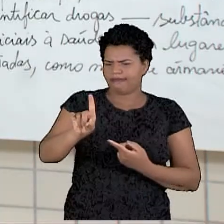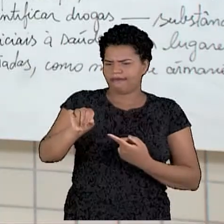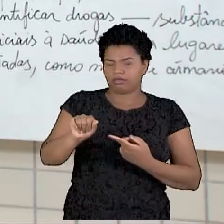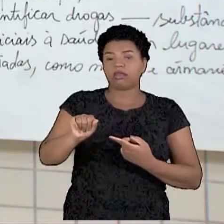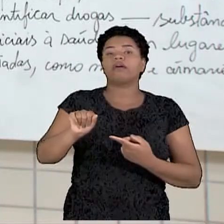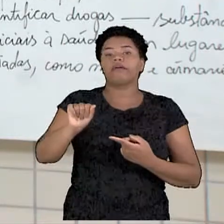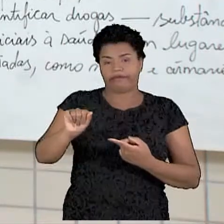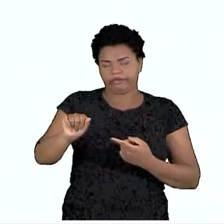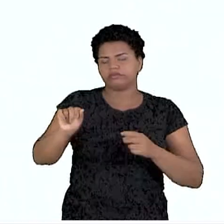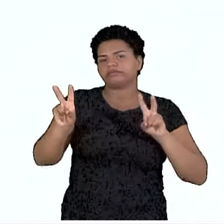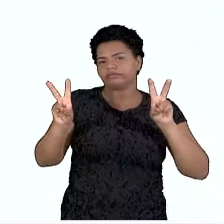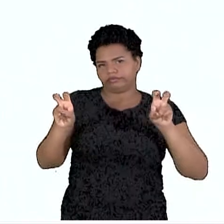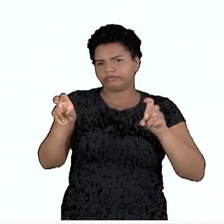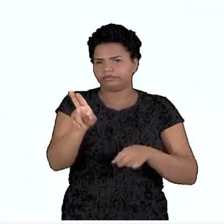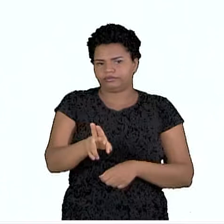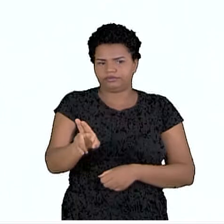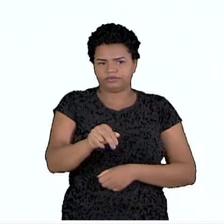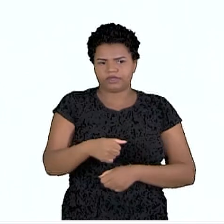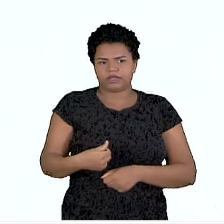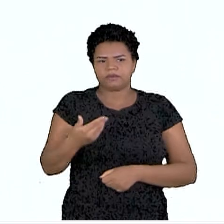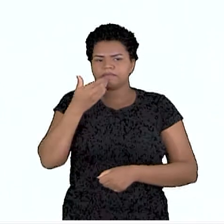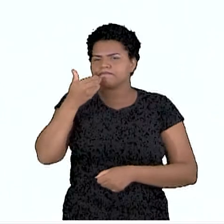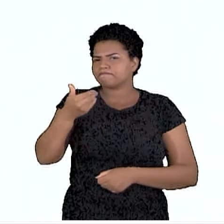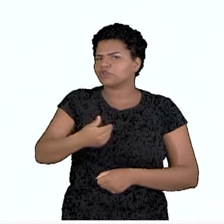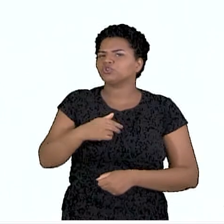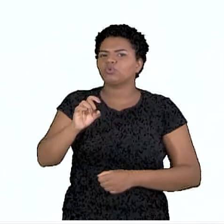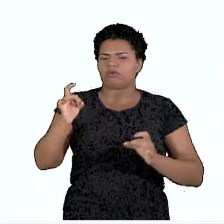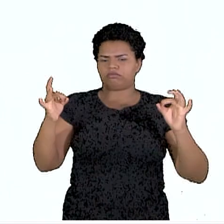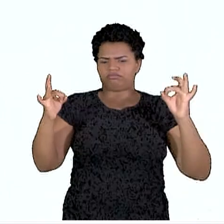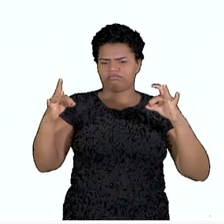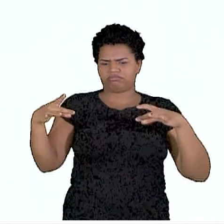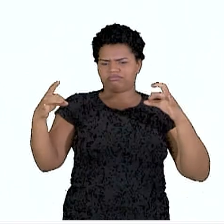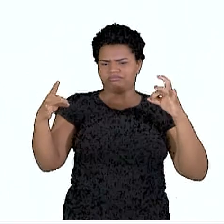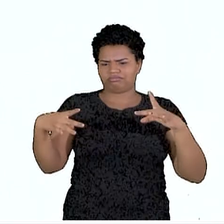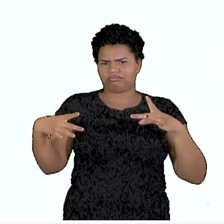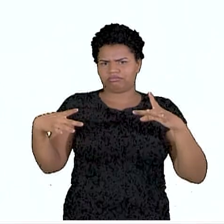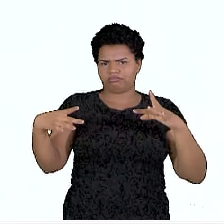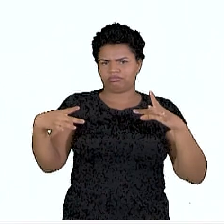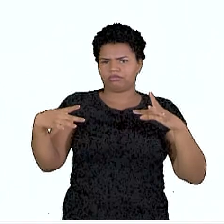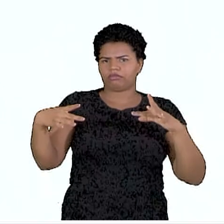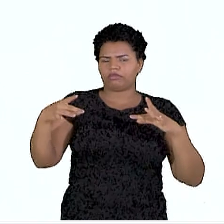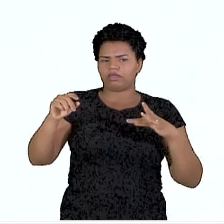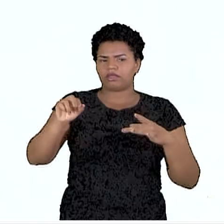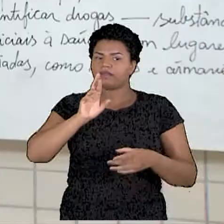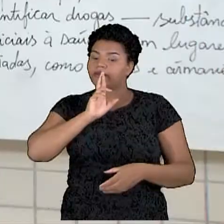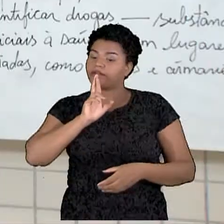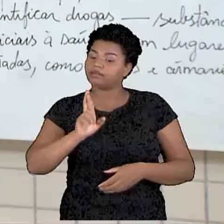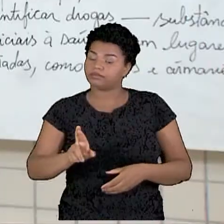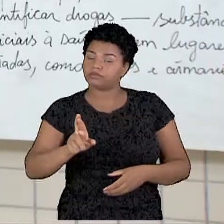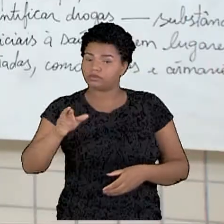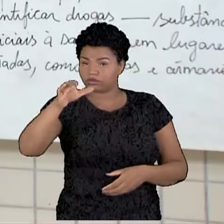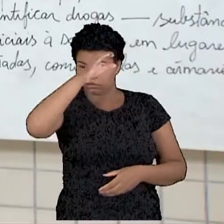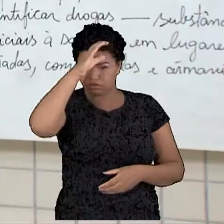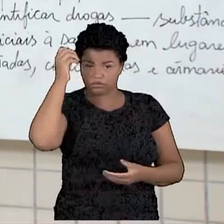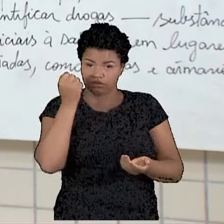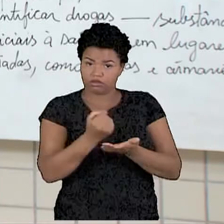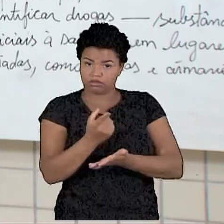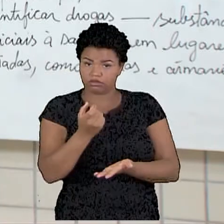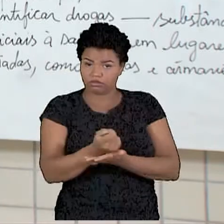Aspas. Ele me pediu um quê? Um feedback da resposta do cliente.